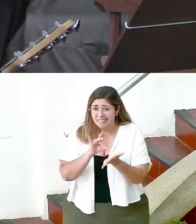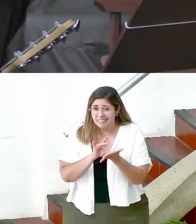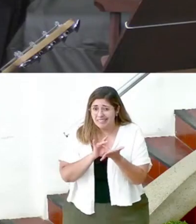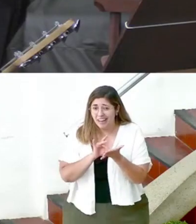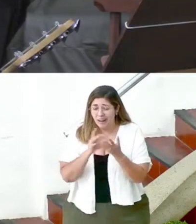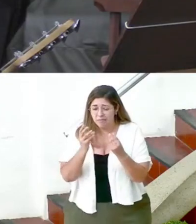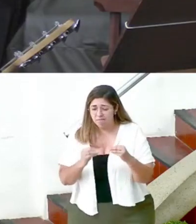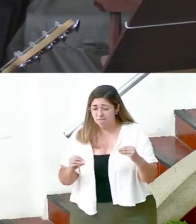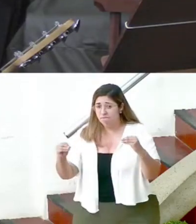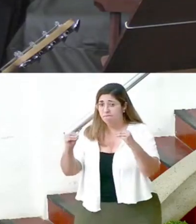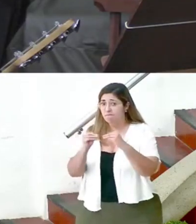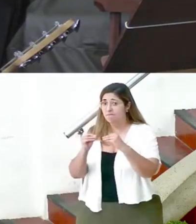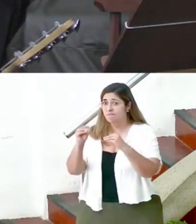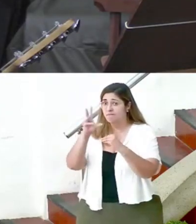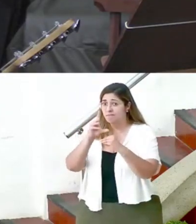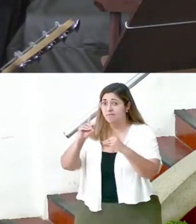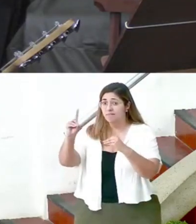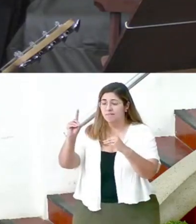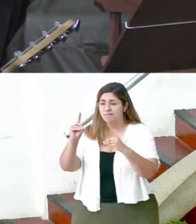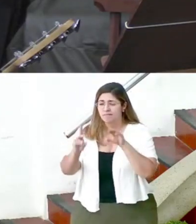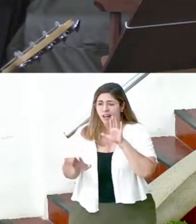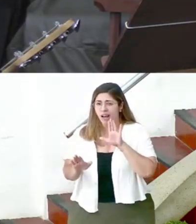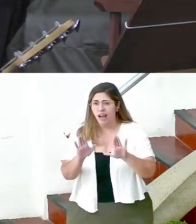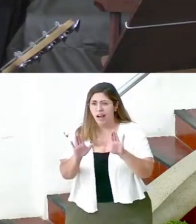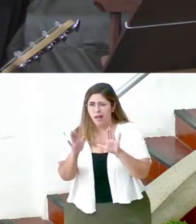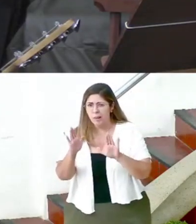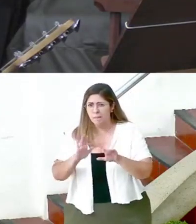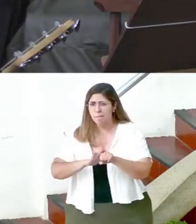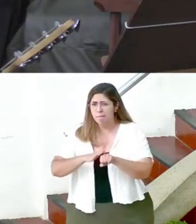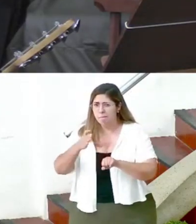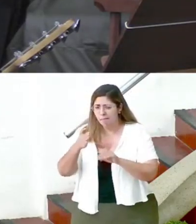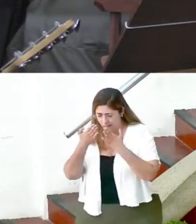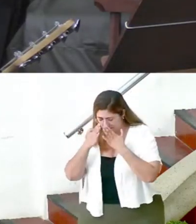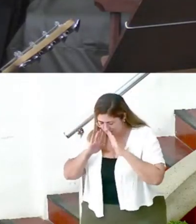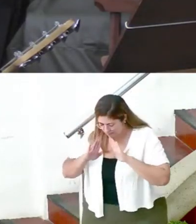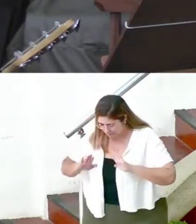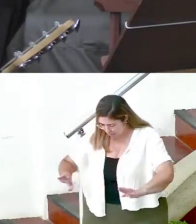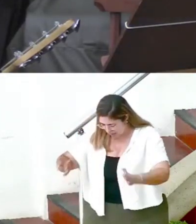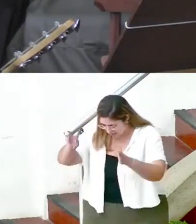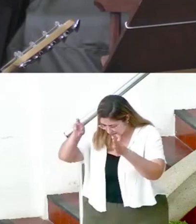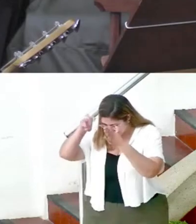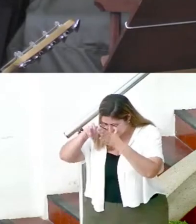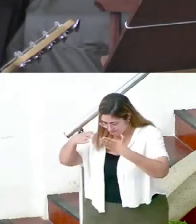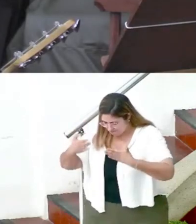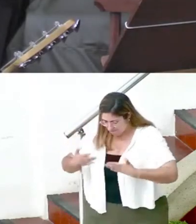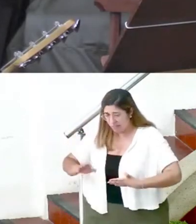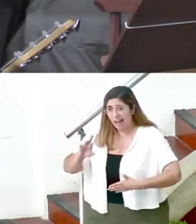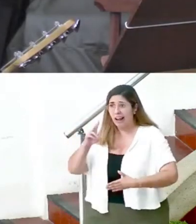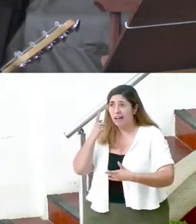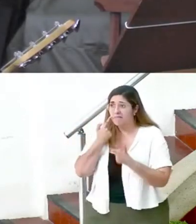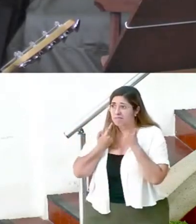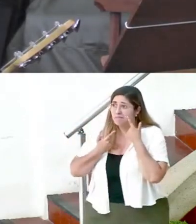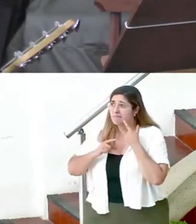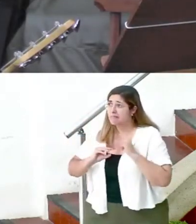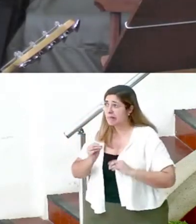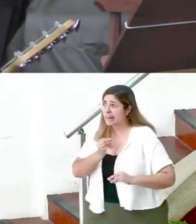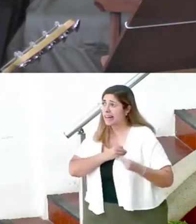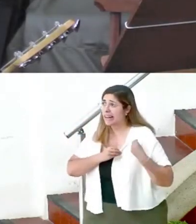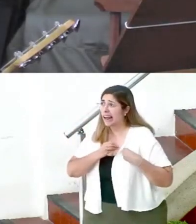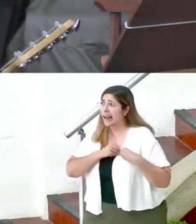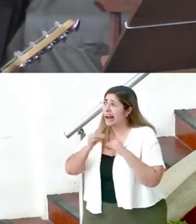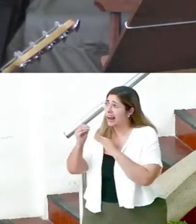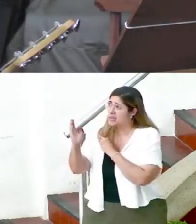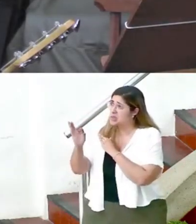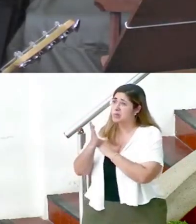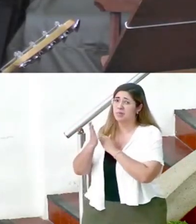agrade, talvez Deus queira me ver mais ajoelhado, talvez Deus queira me ver mais chorando pelo meu pecado,